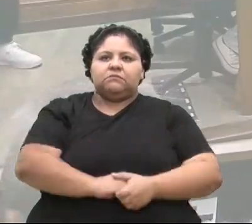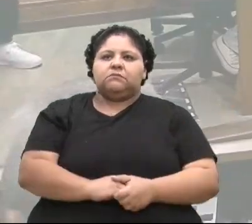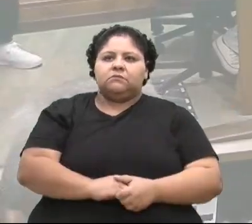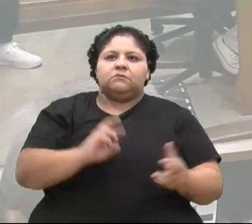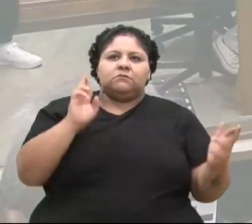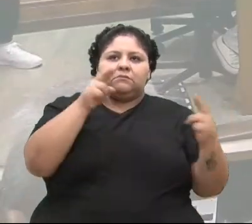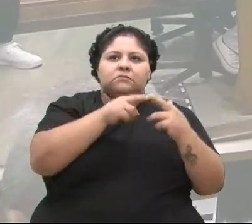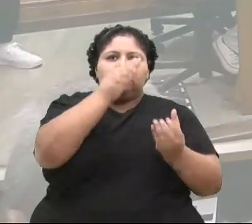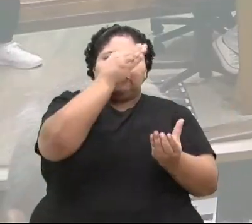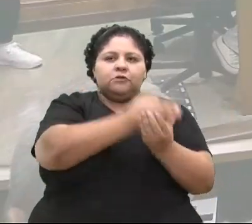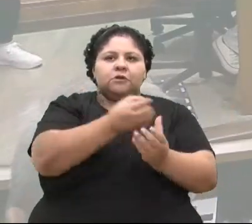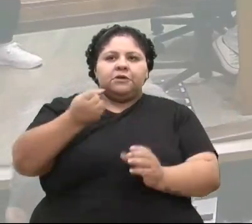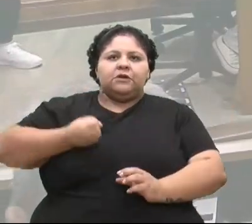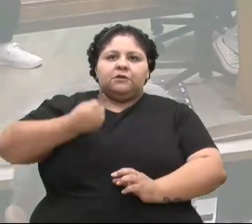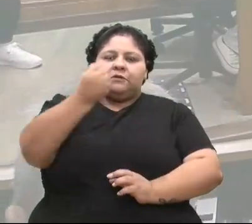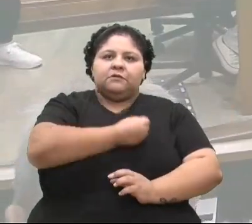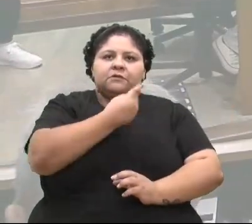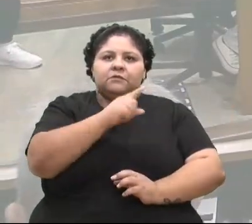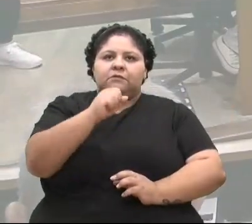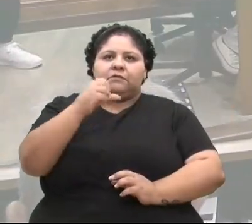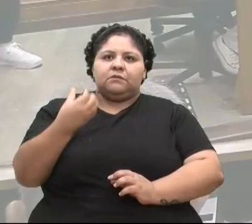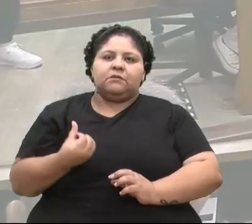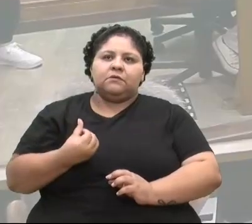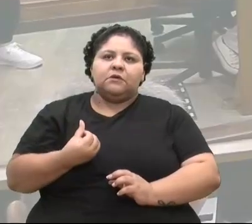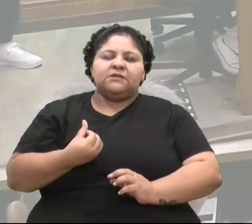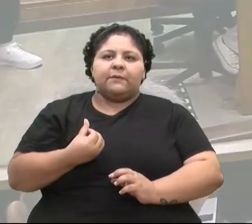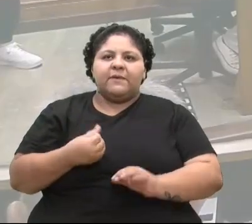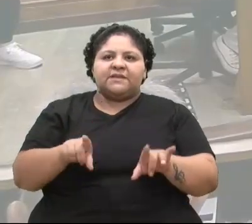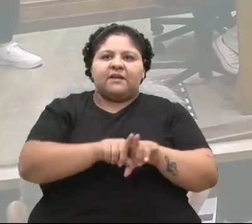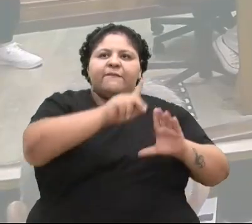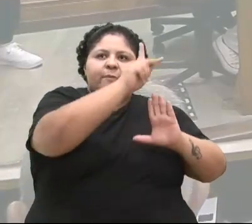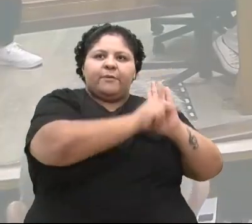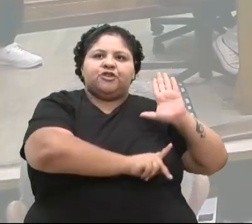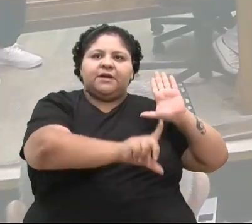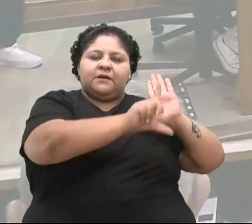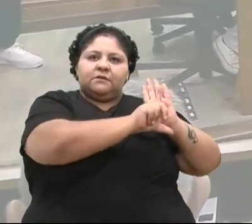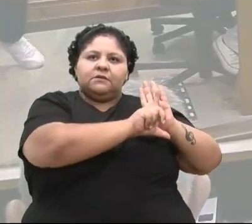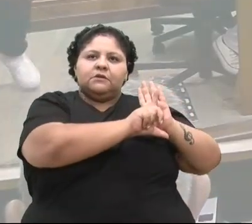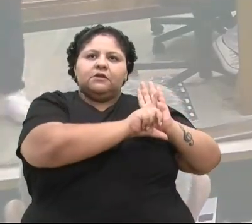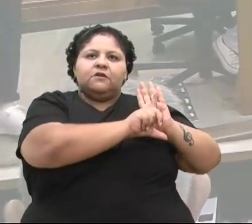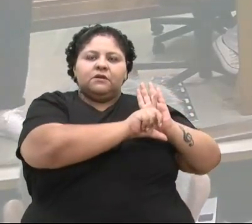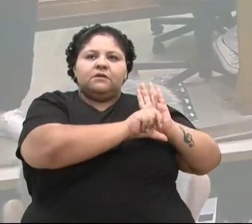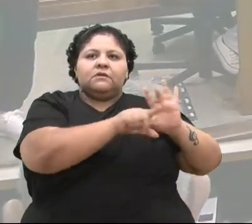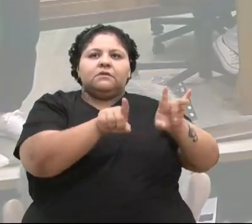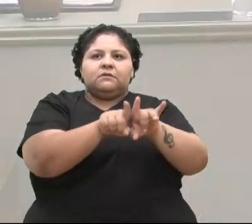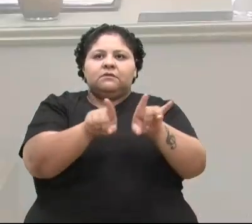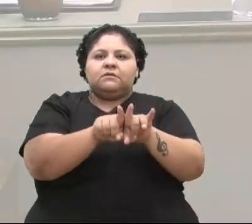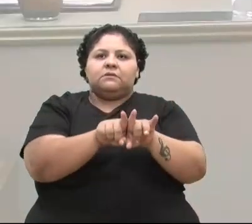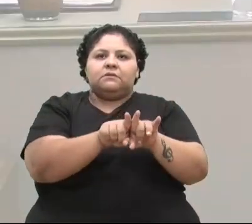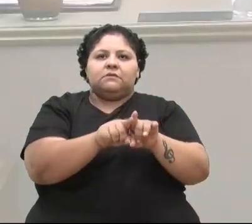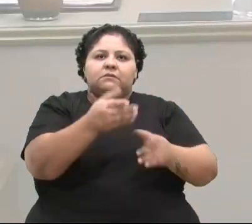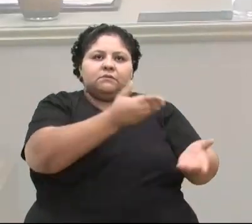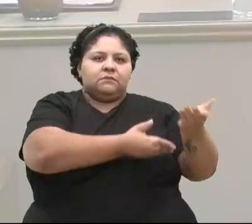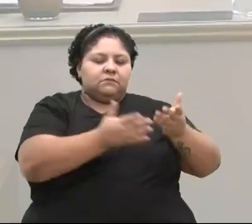referente ao processo número 186/2023, projeto de lei número 140/2023. Comissão de